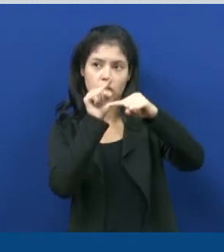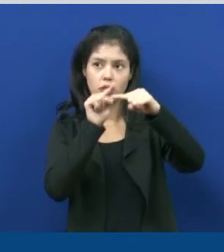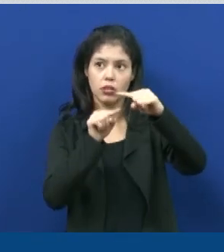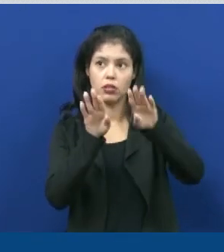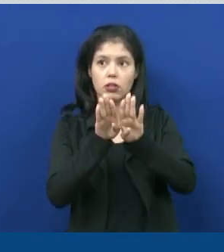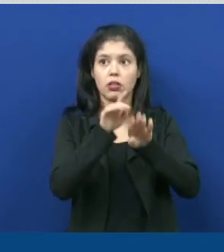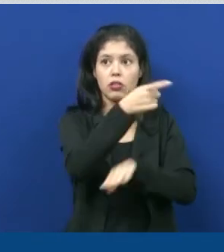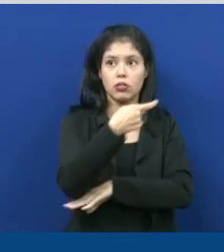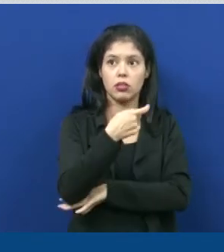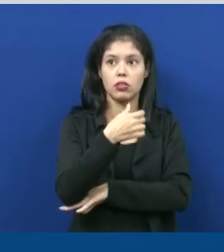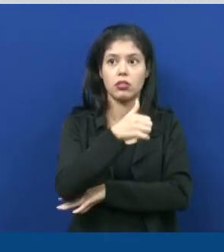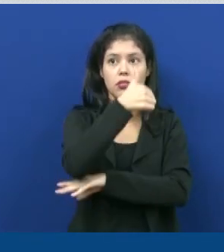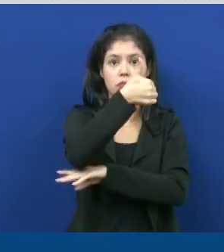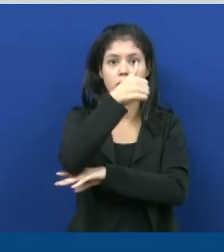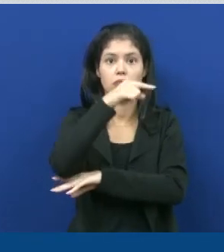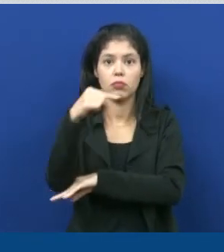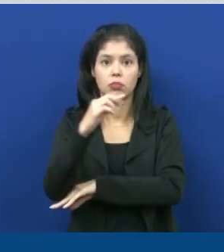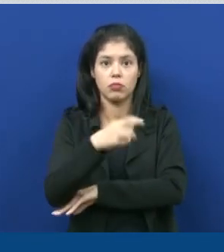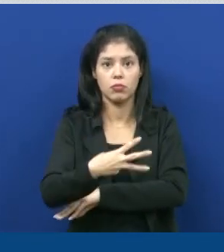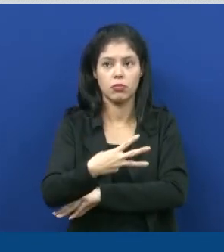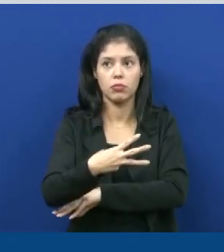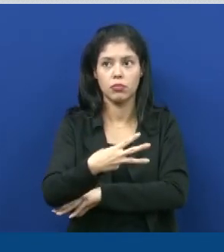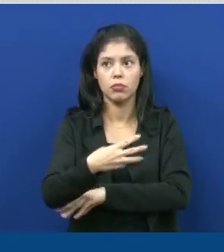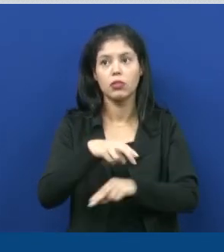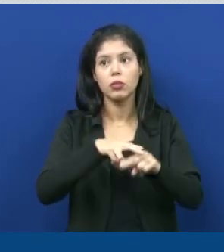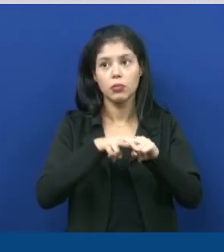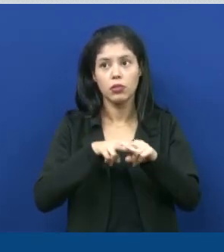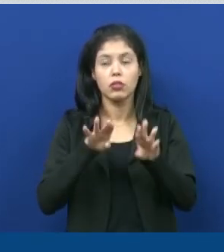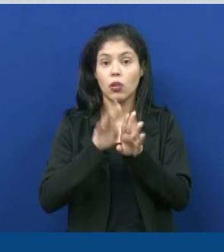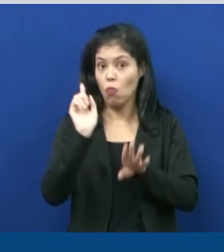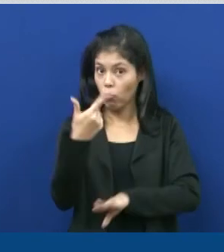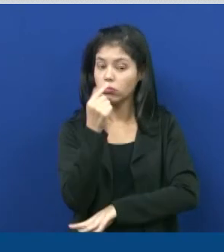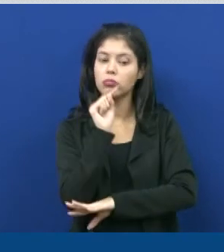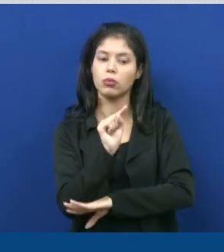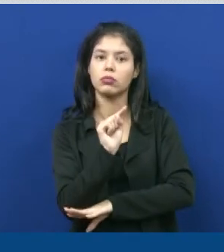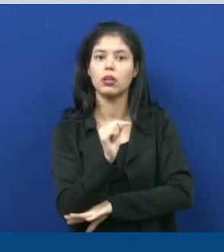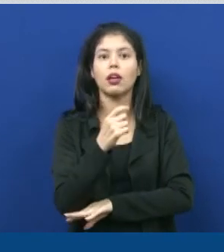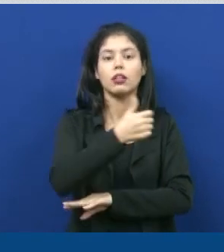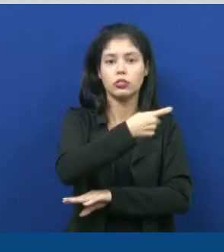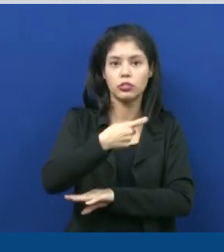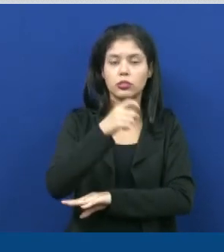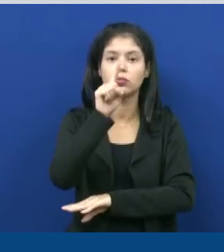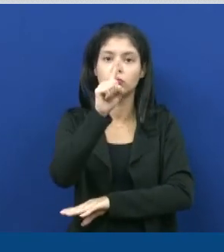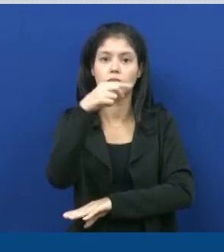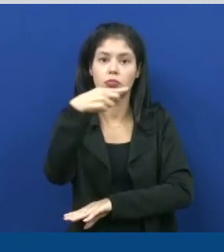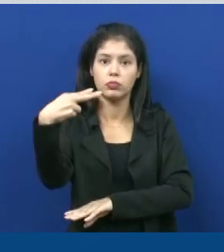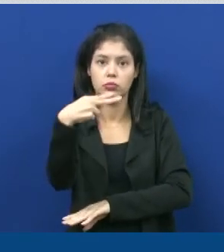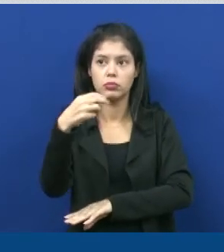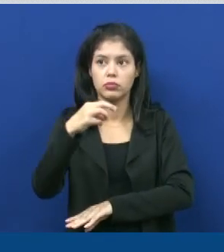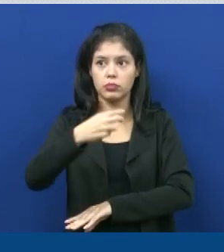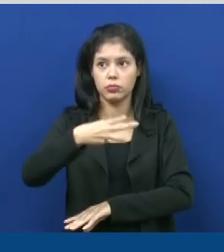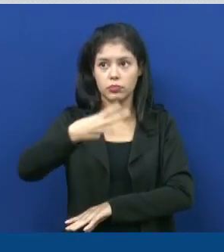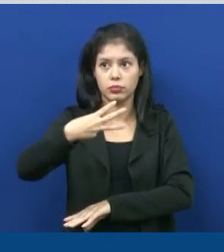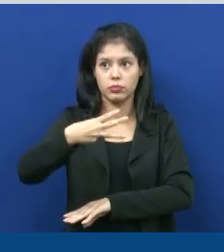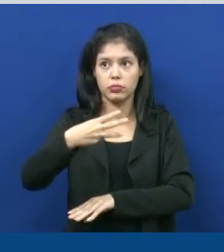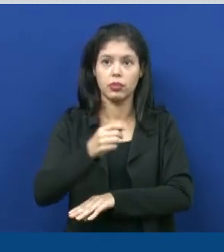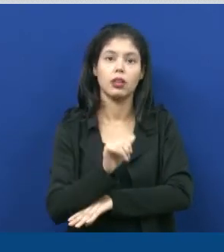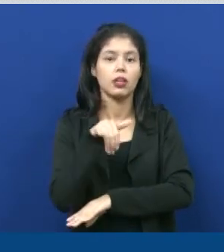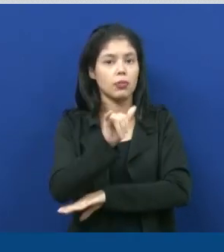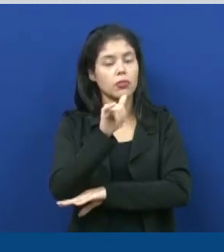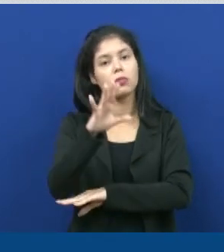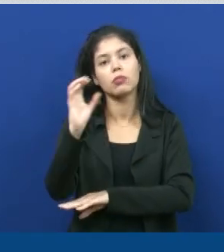encontrar x igual a 1/3. Portanto, eu tenho um outro ponto, que é x 1/3 e y igual a